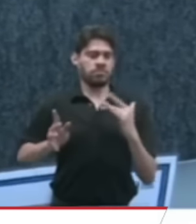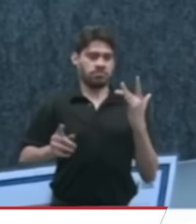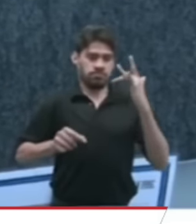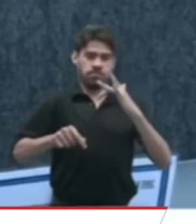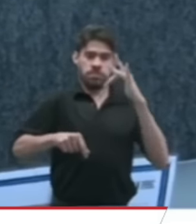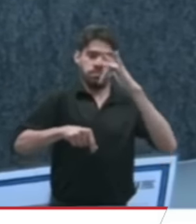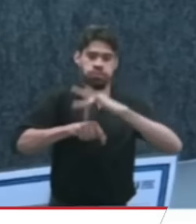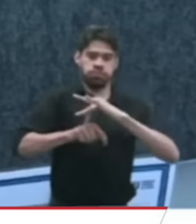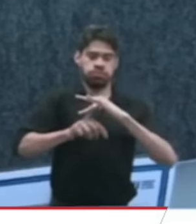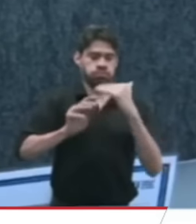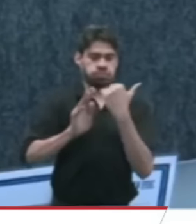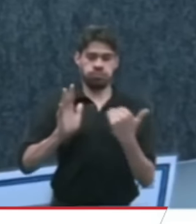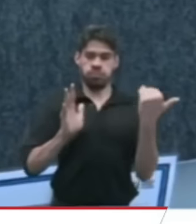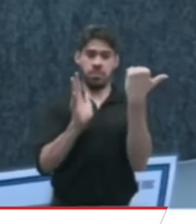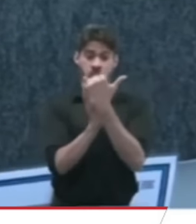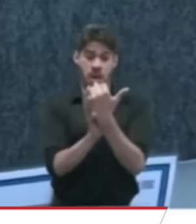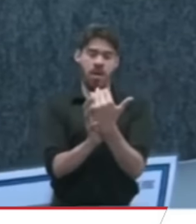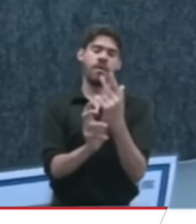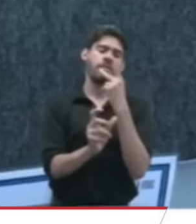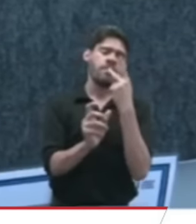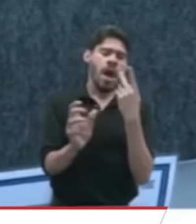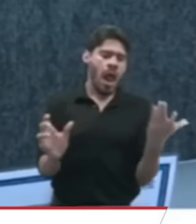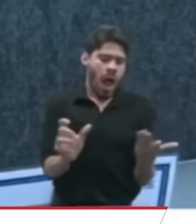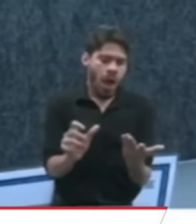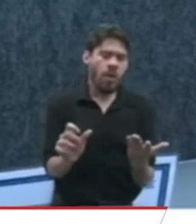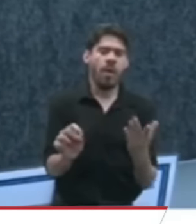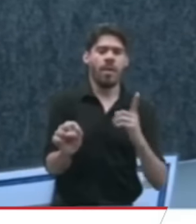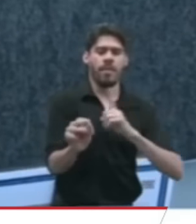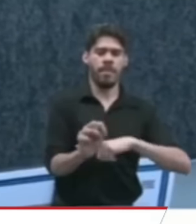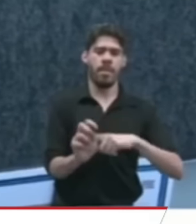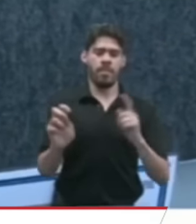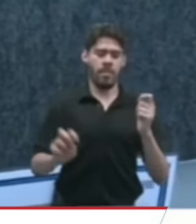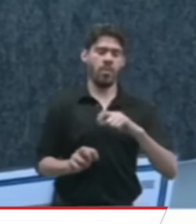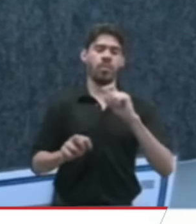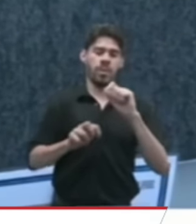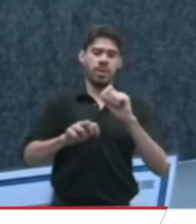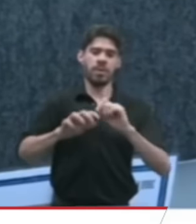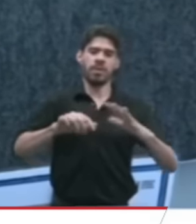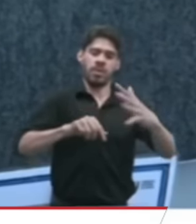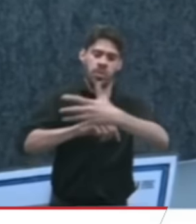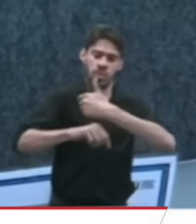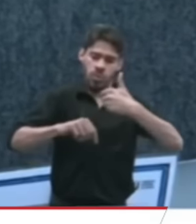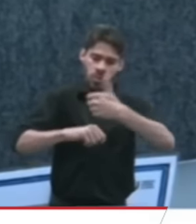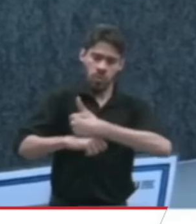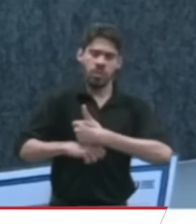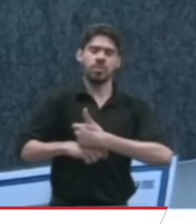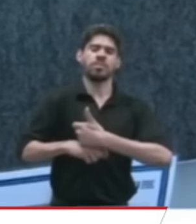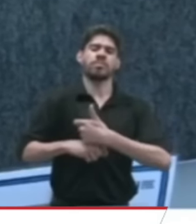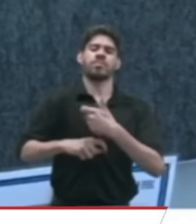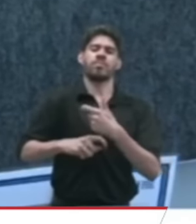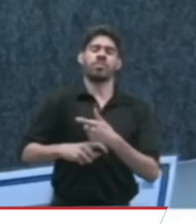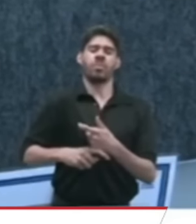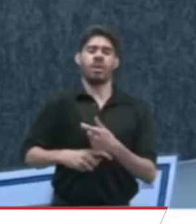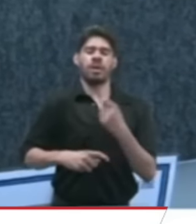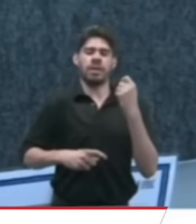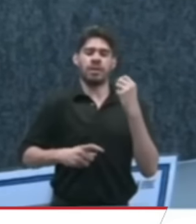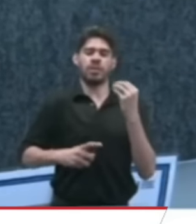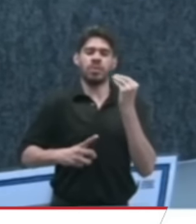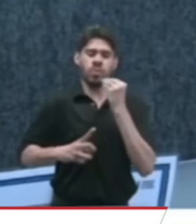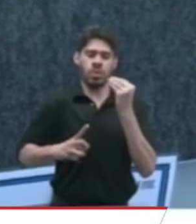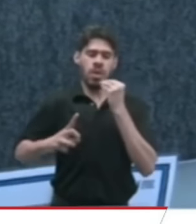O que é possível dizer neste momento é que o golpismo o atentado contra as